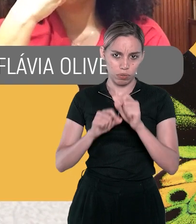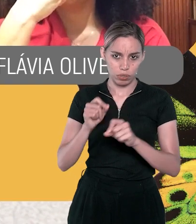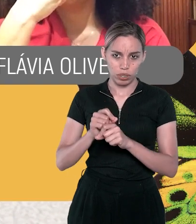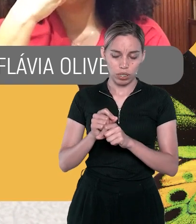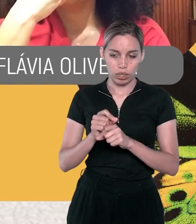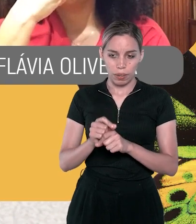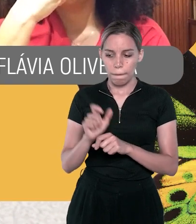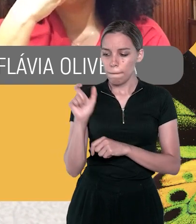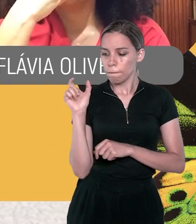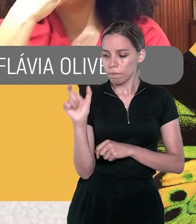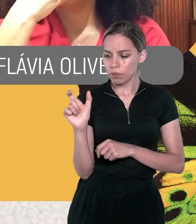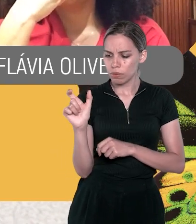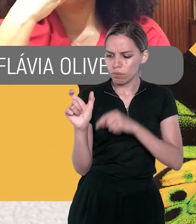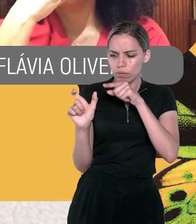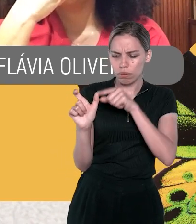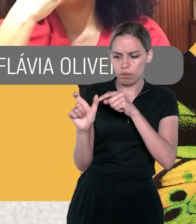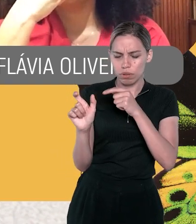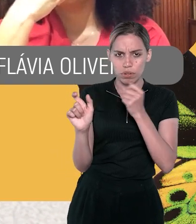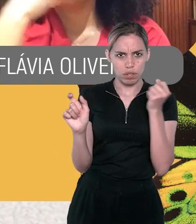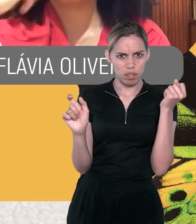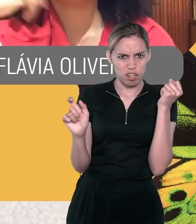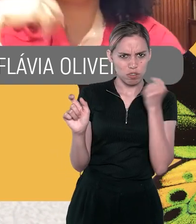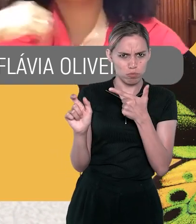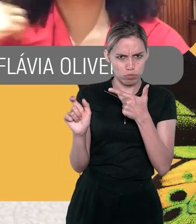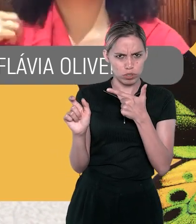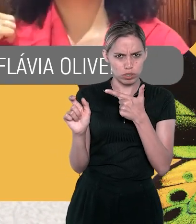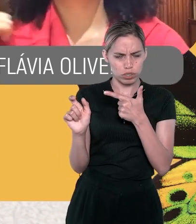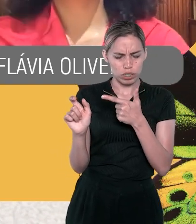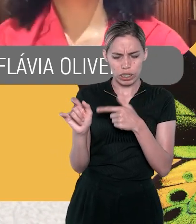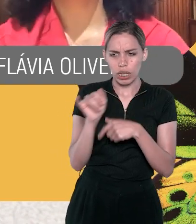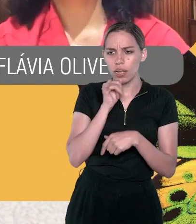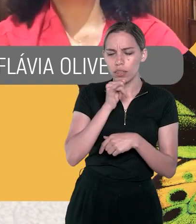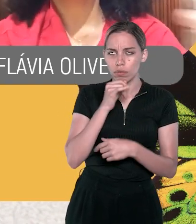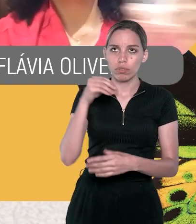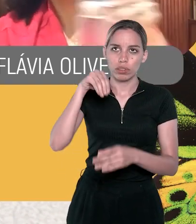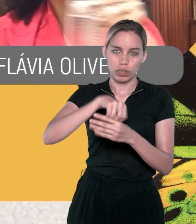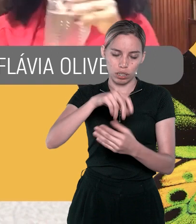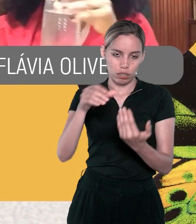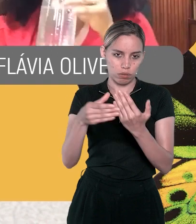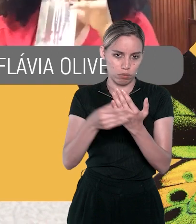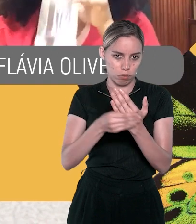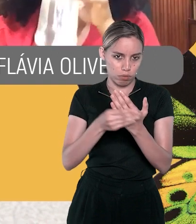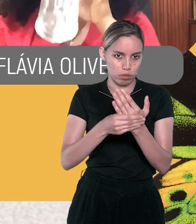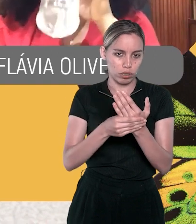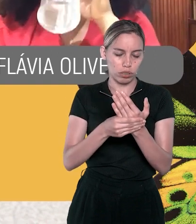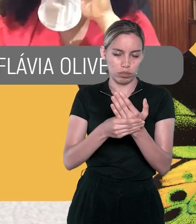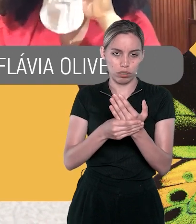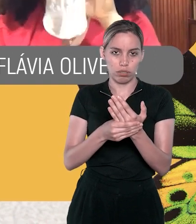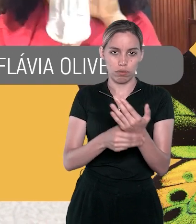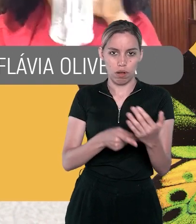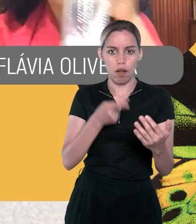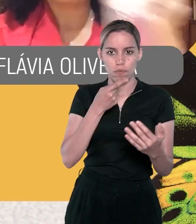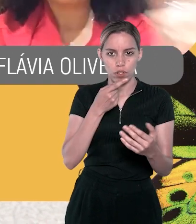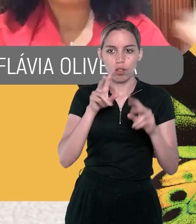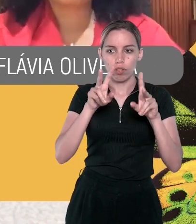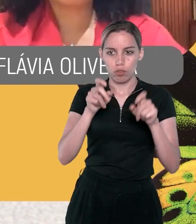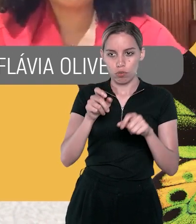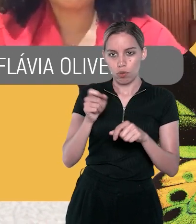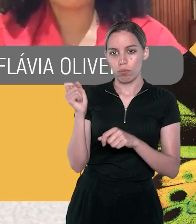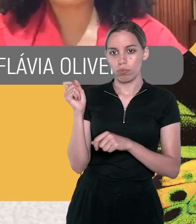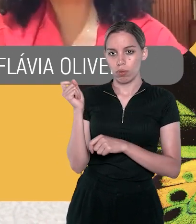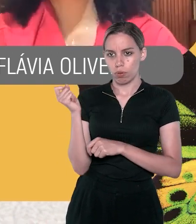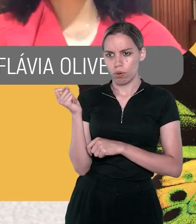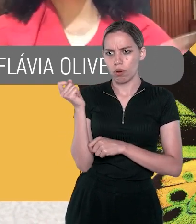das palavras ofensivas, né? No caso do intérprete de borboletas, por exemplo, eu uso palavras ofensivas na boca dos que